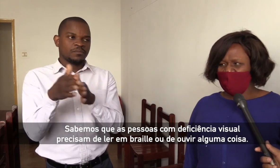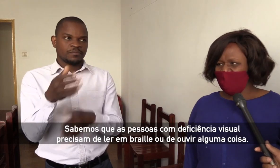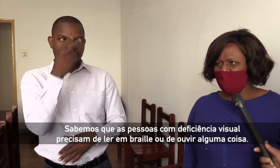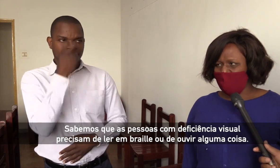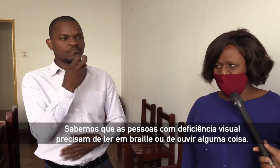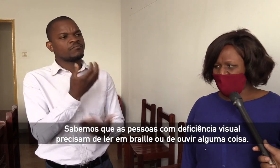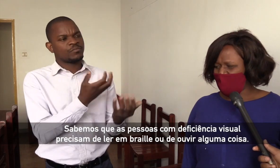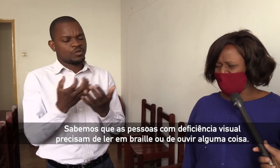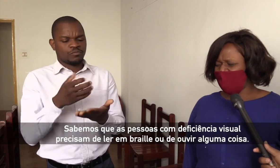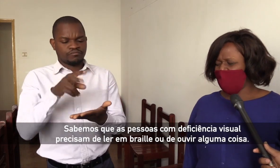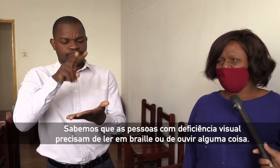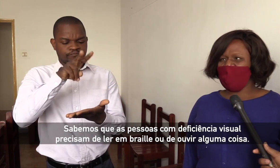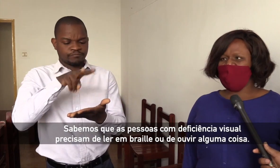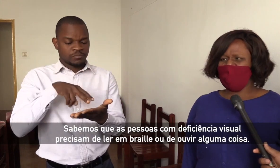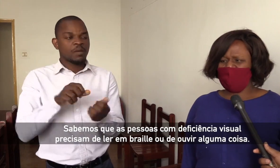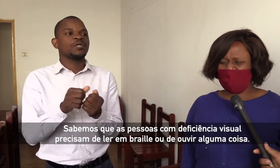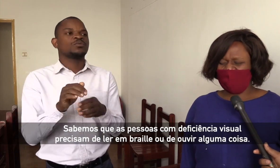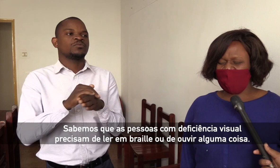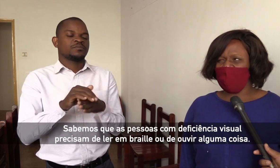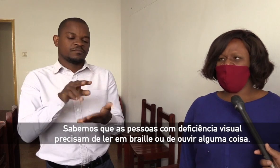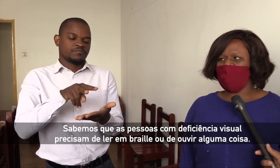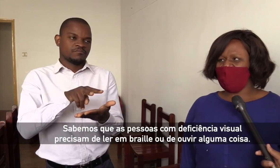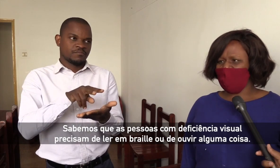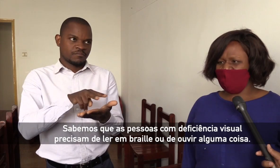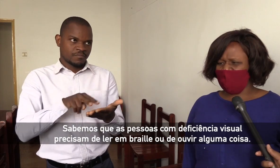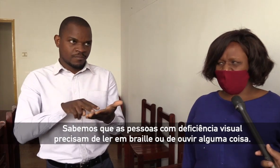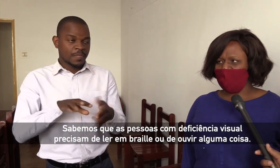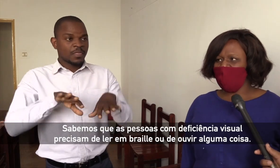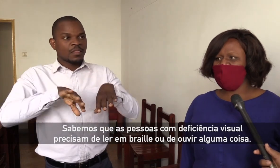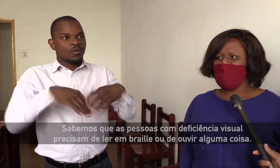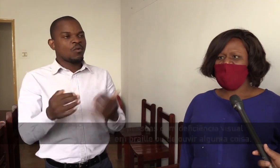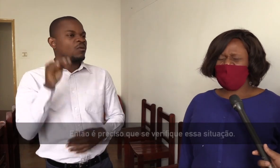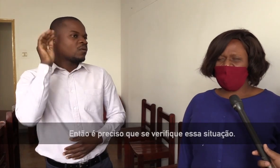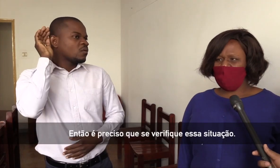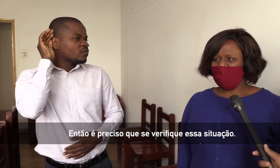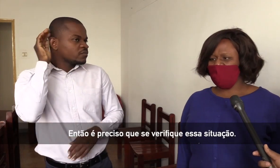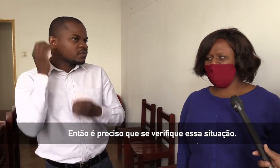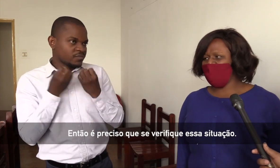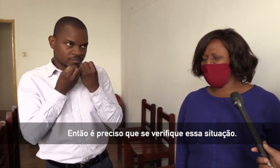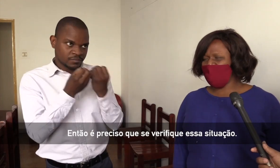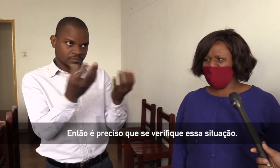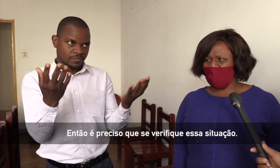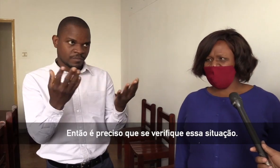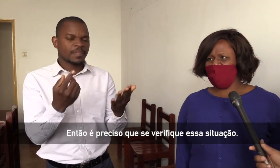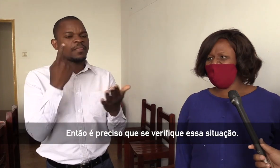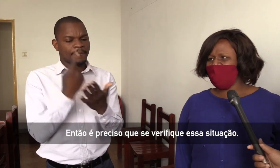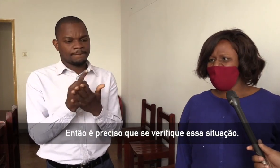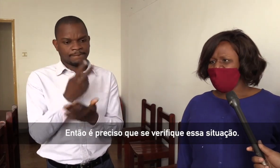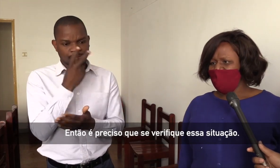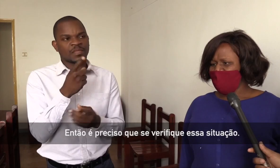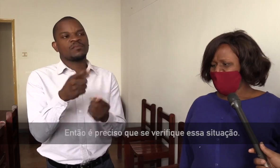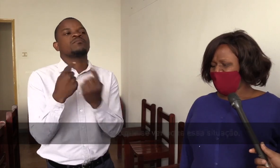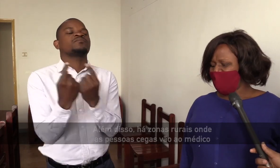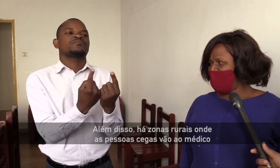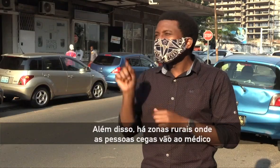precisam de ler em braille, por exemplo, né? Ou precisam de ouvir algumas informações. Então é preciso que se verifique essa situação.